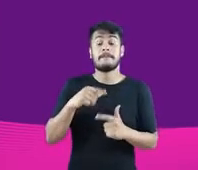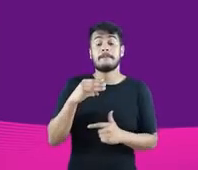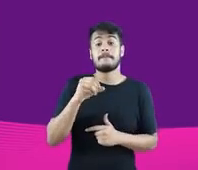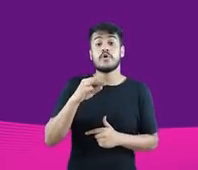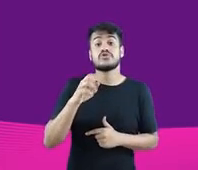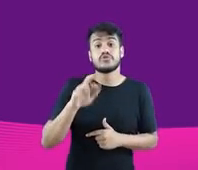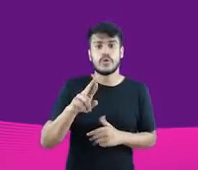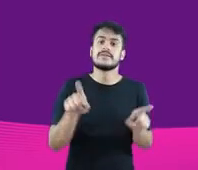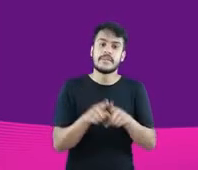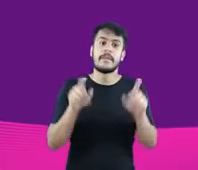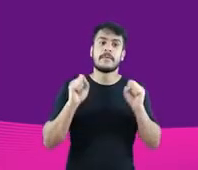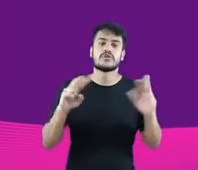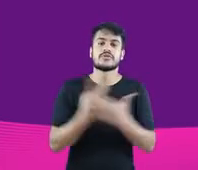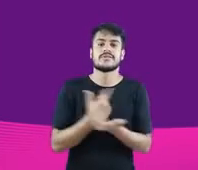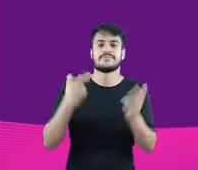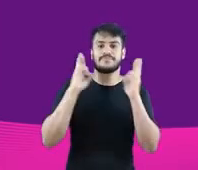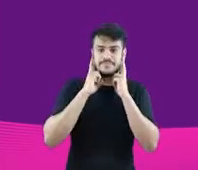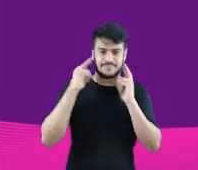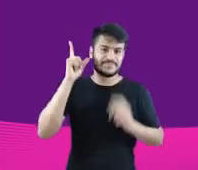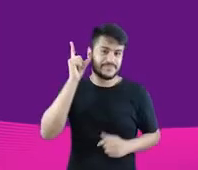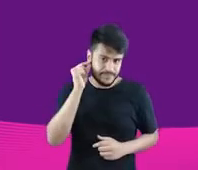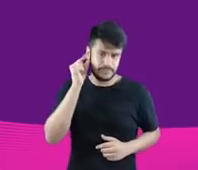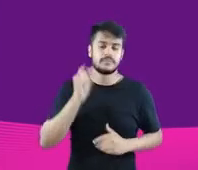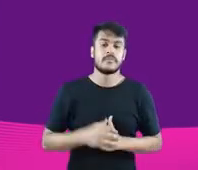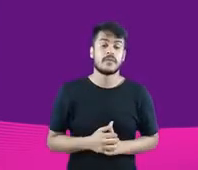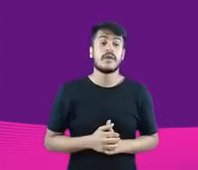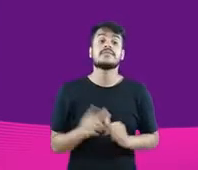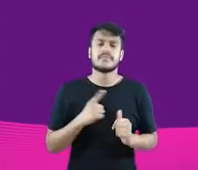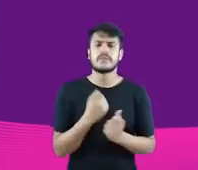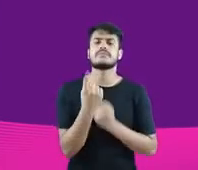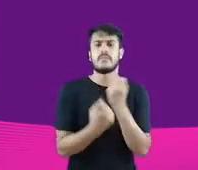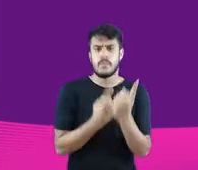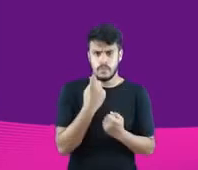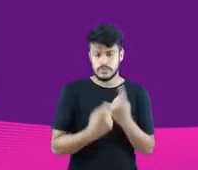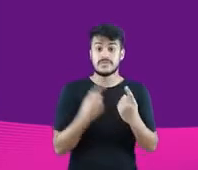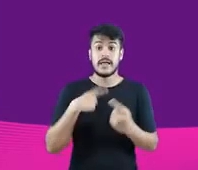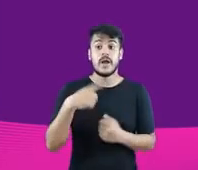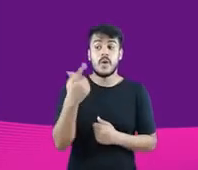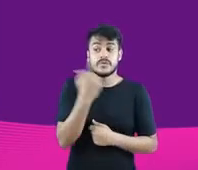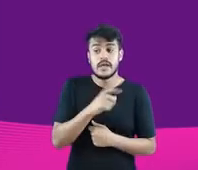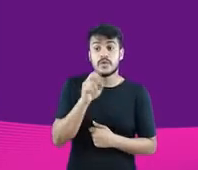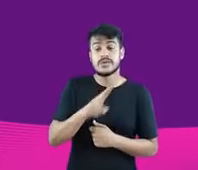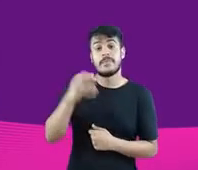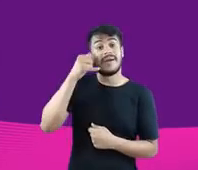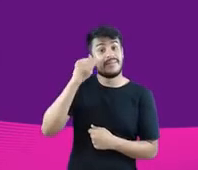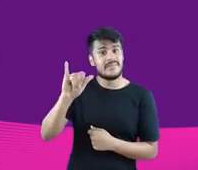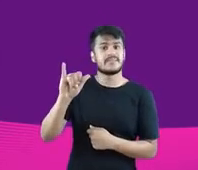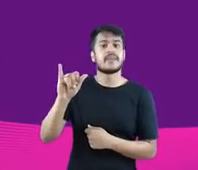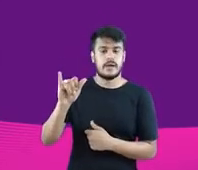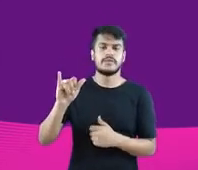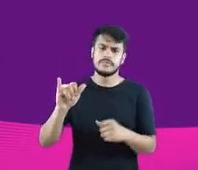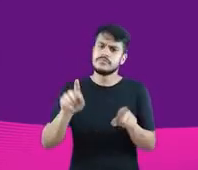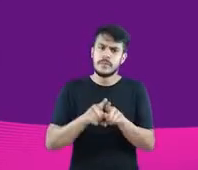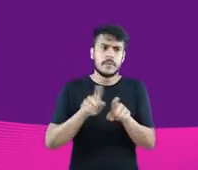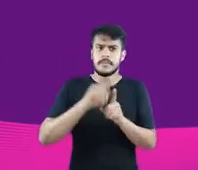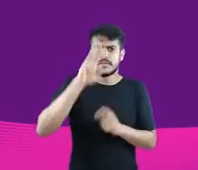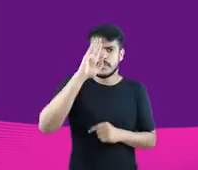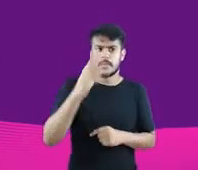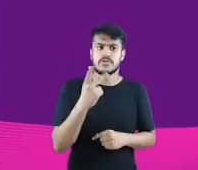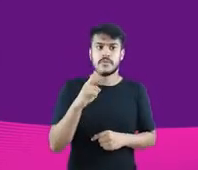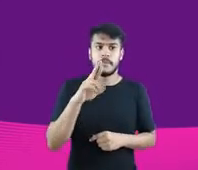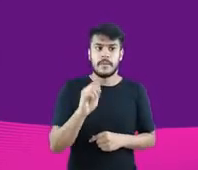auditiva. Muitos agentes têm sido utilizados, então, na prevenção, principalmente a pregabalina, que pode ser dado junto